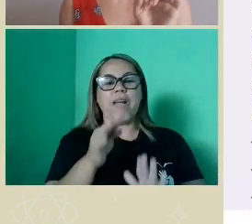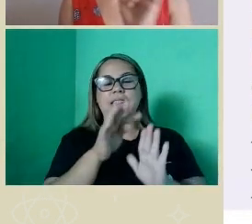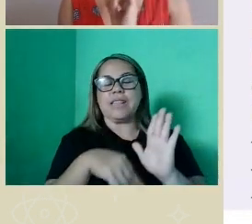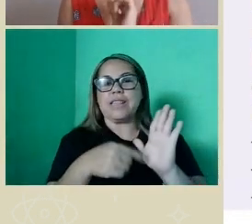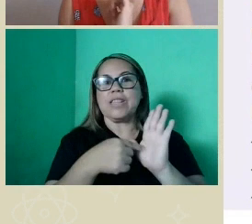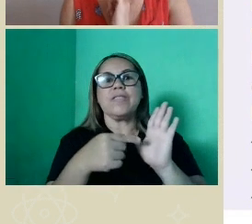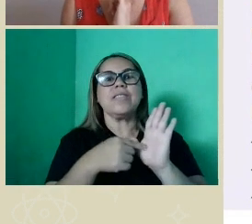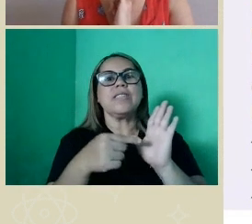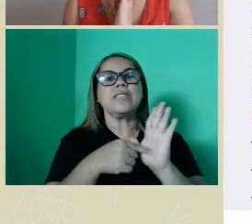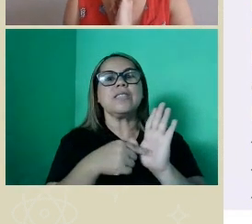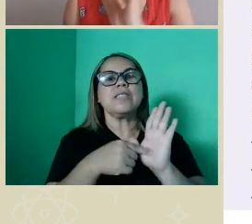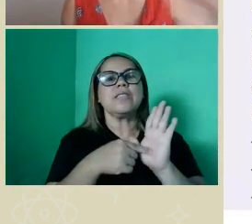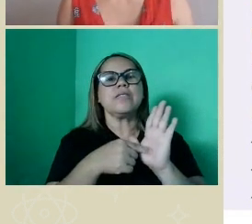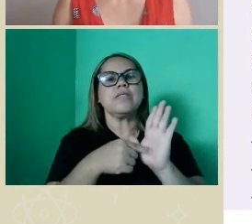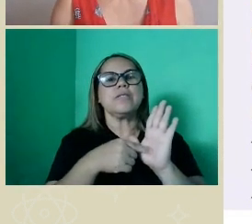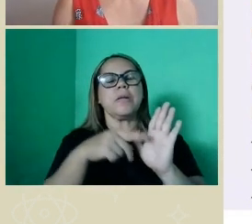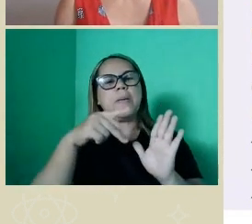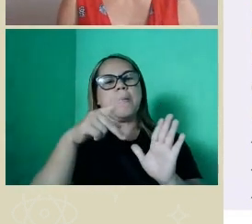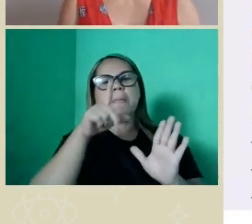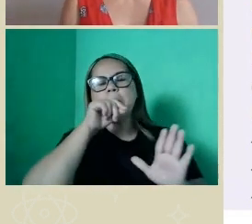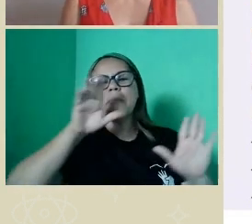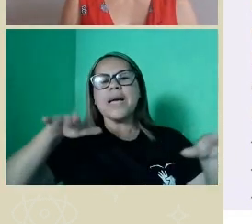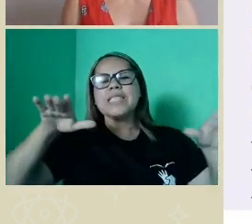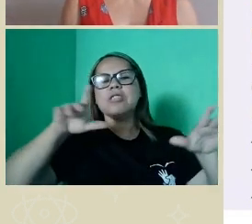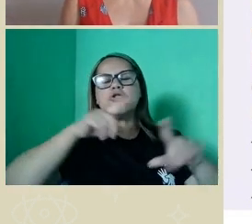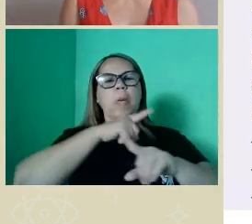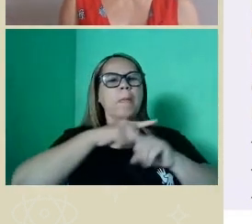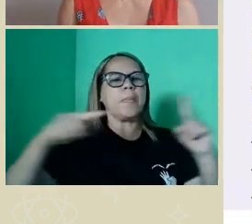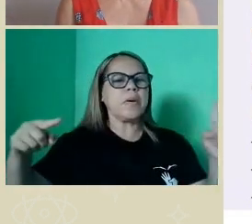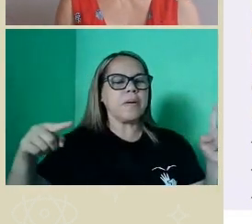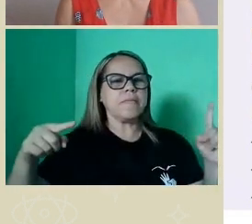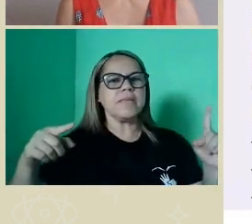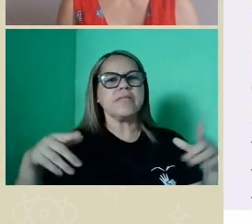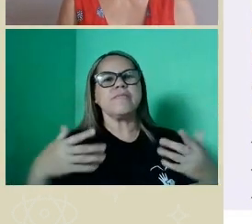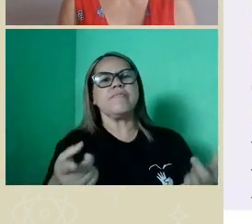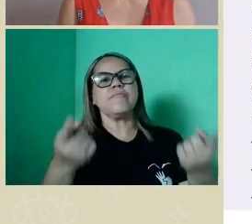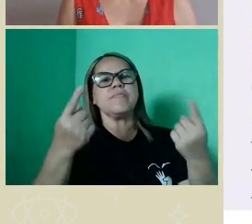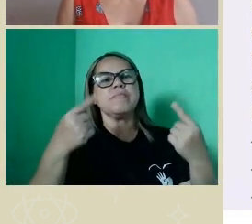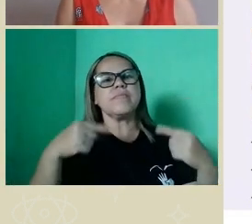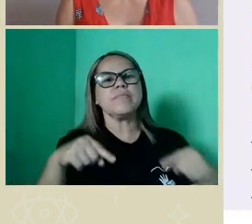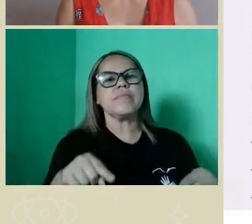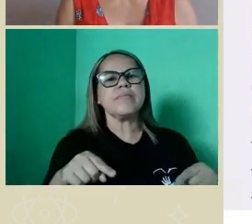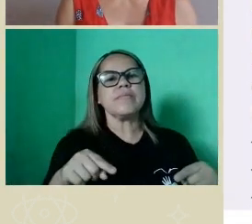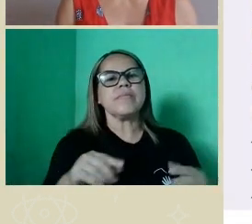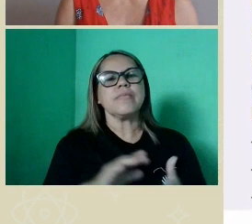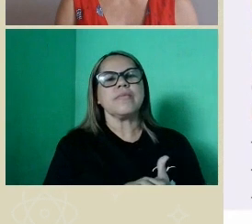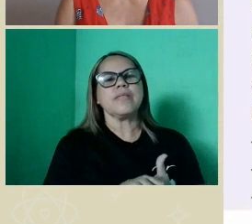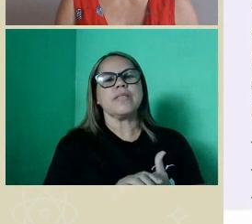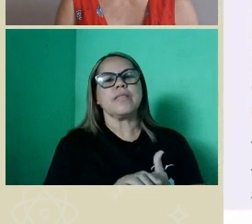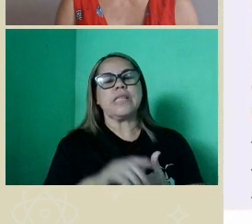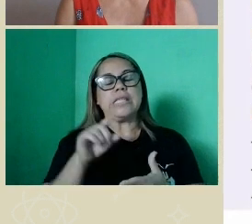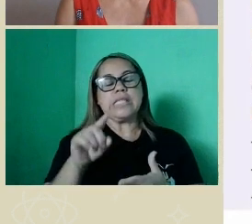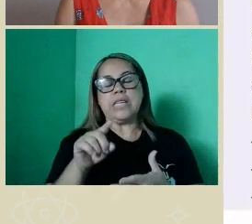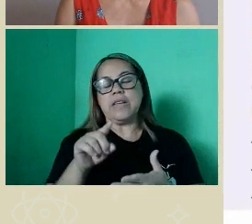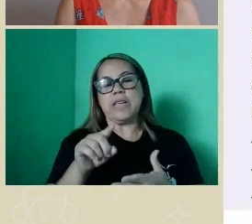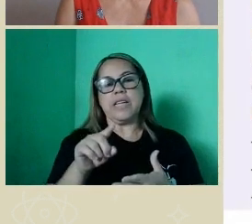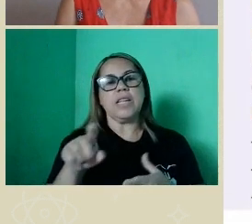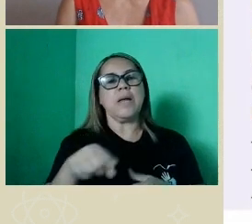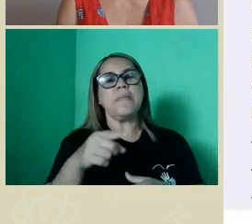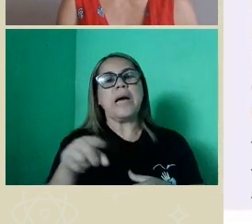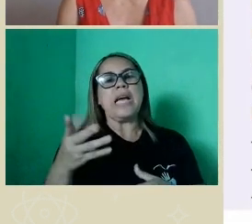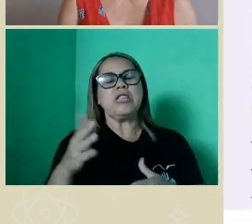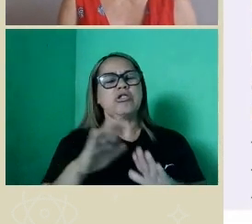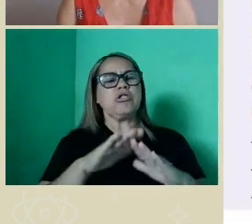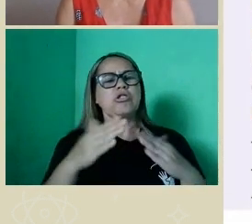tá pássaros proibidos didásco Pérez maestro de escola